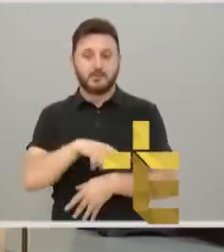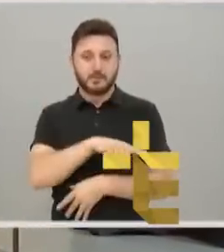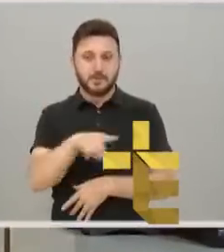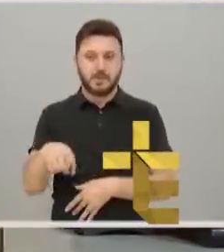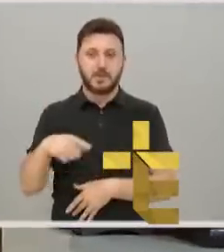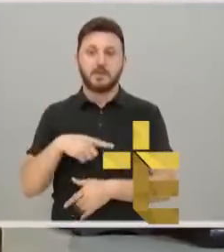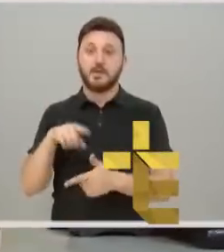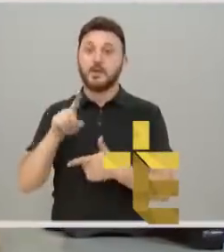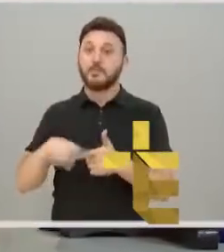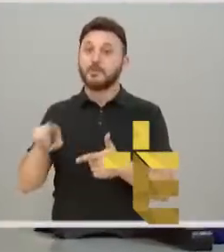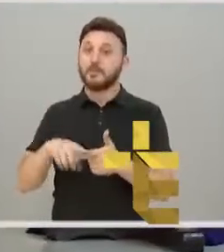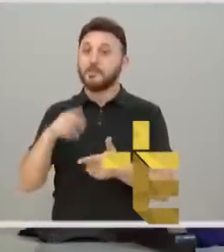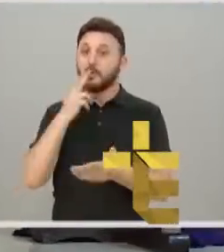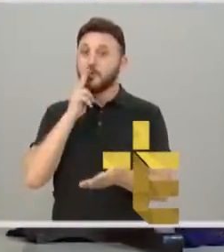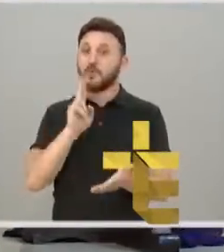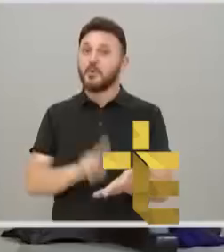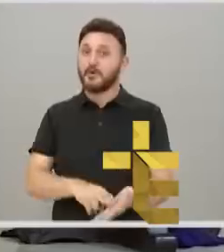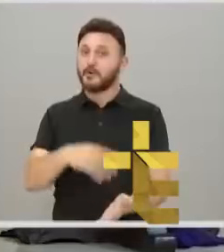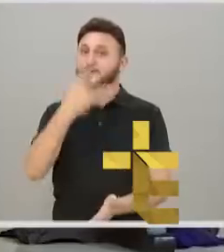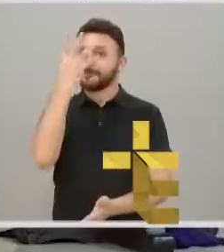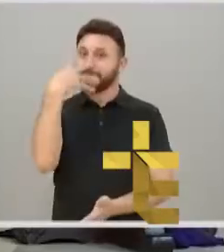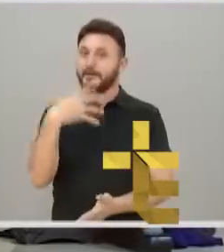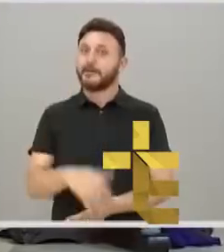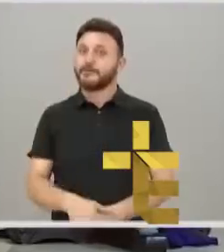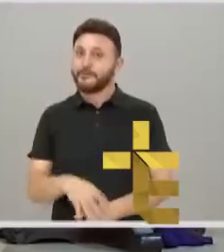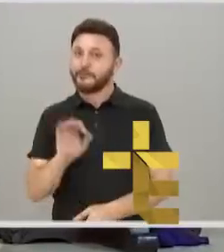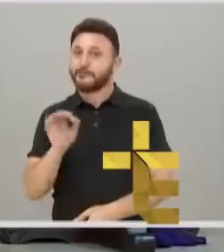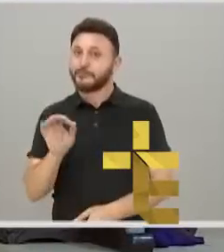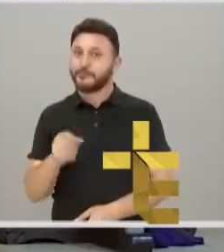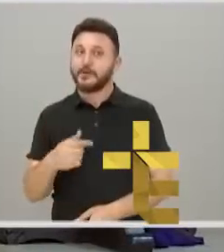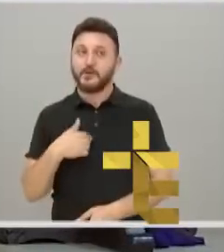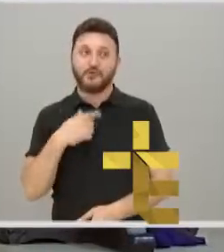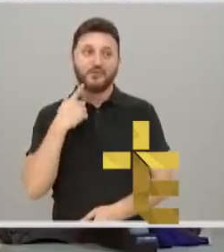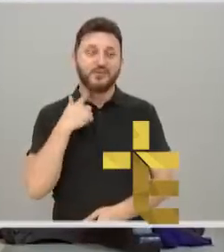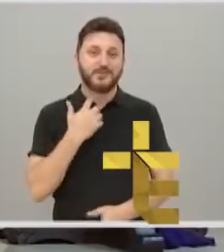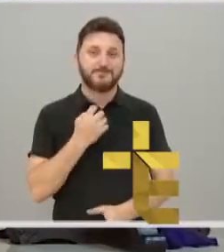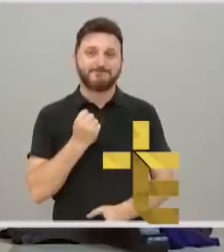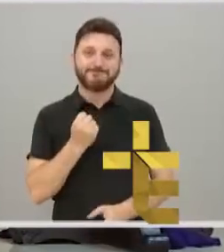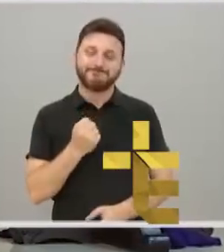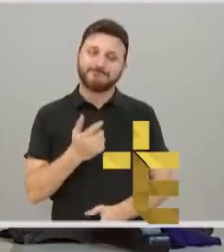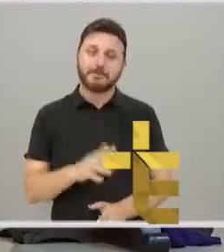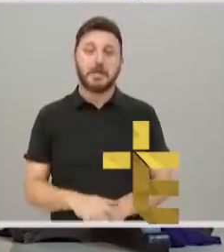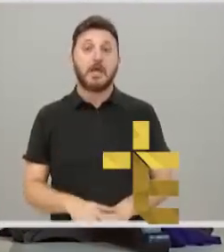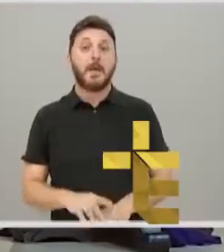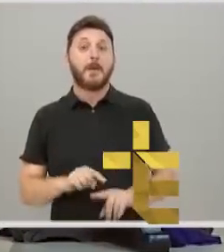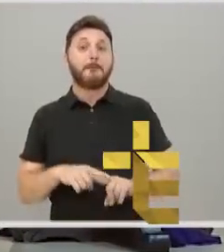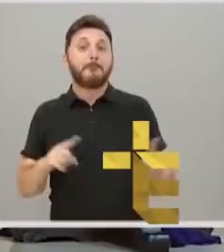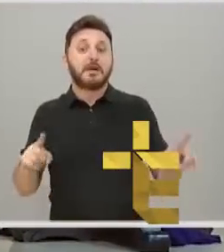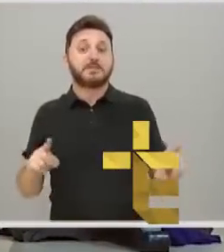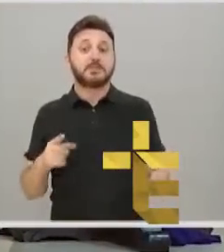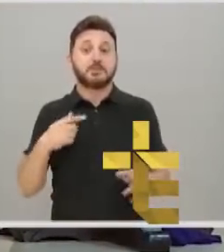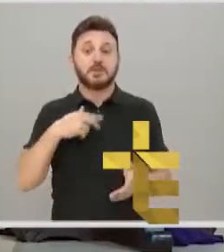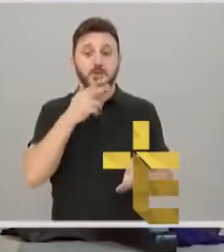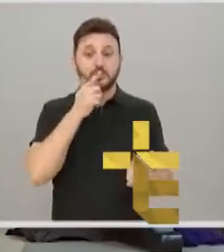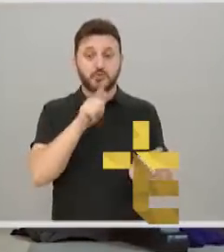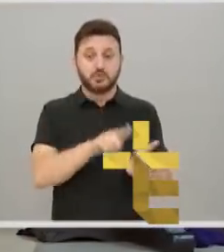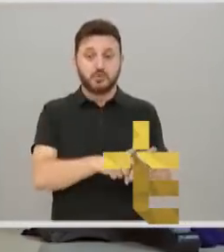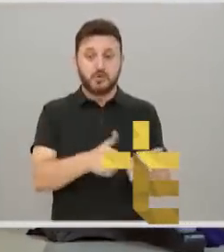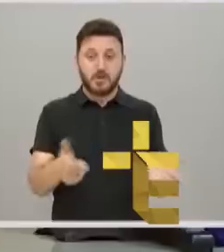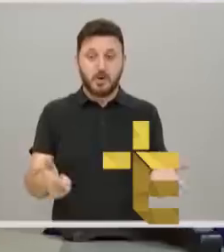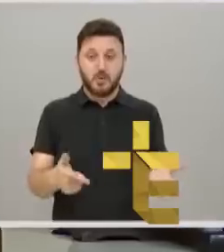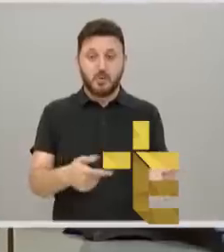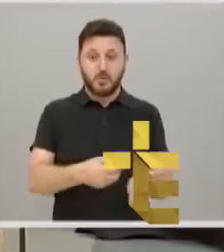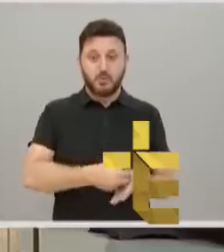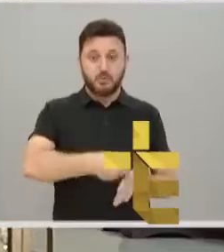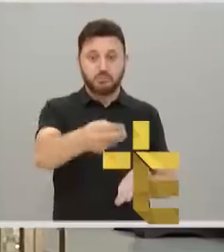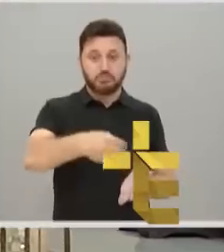problema com o correio, e é sério, muito mais do que a minha vontade. Nós já mandamos esse jornal do mês de